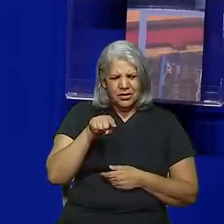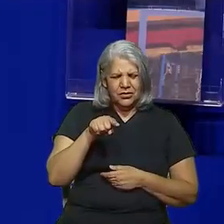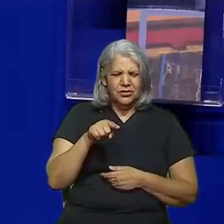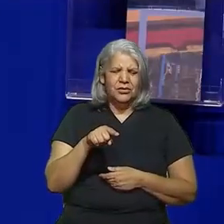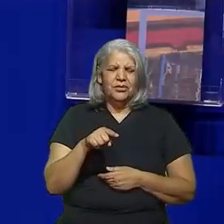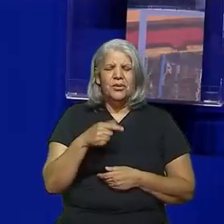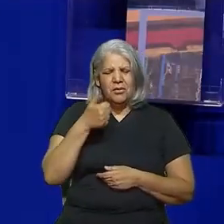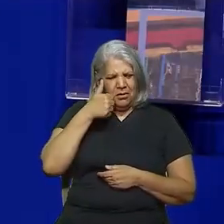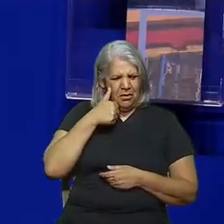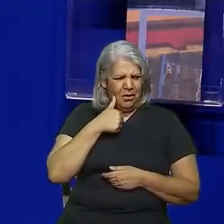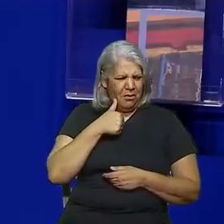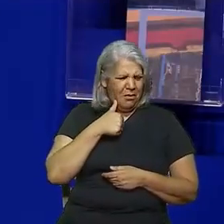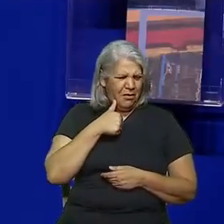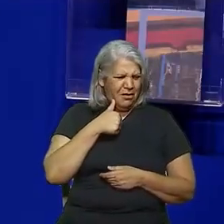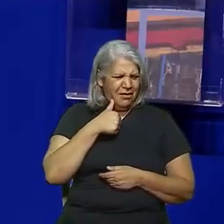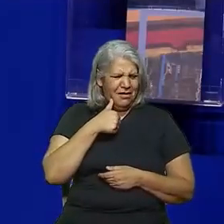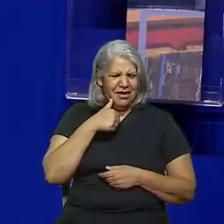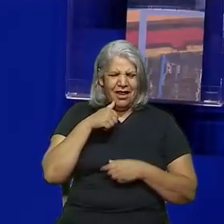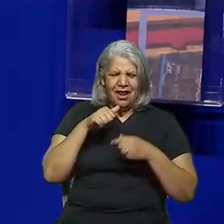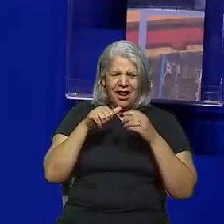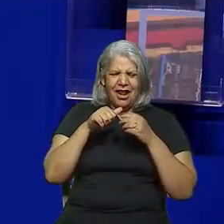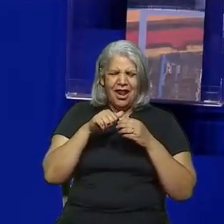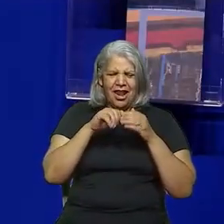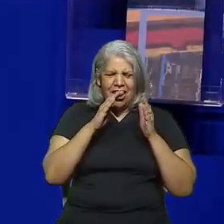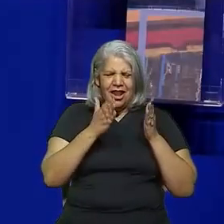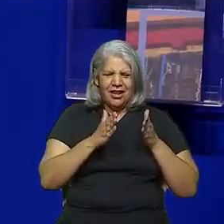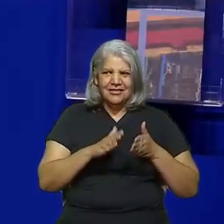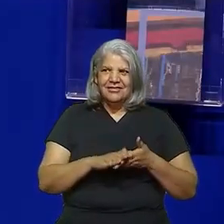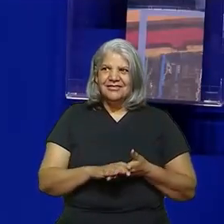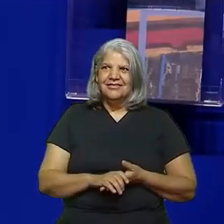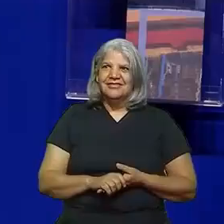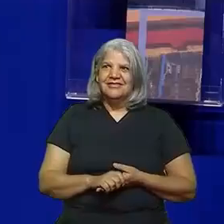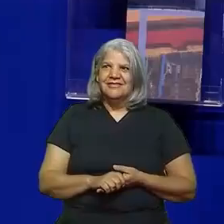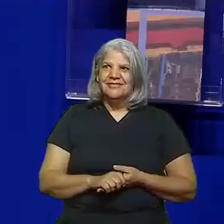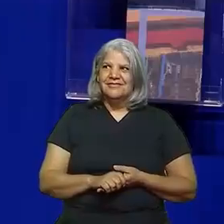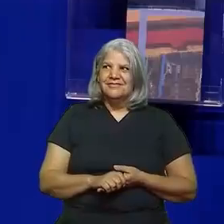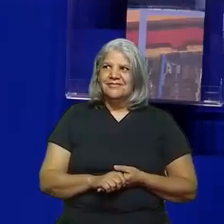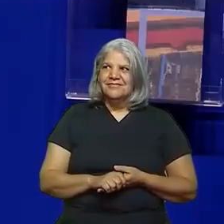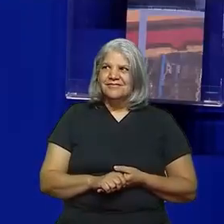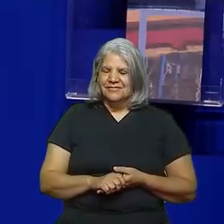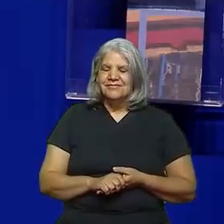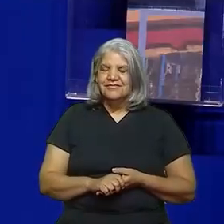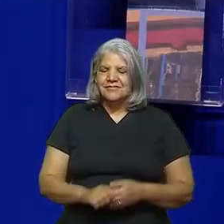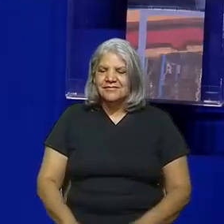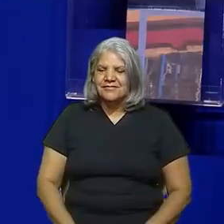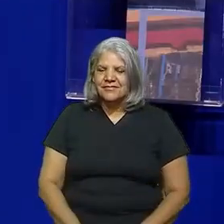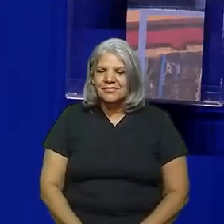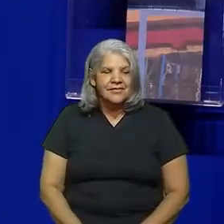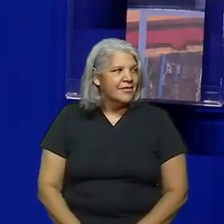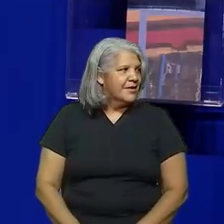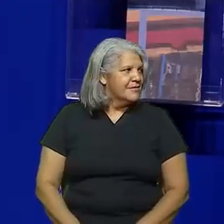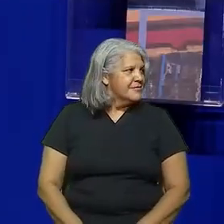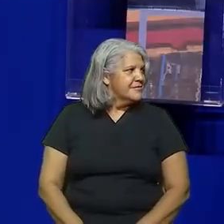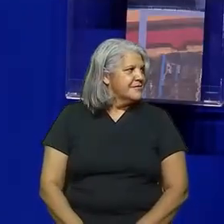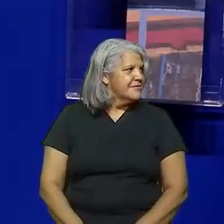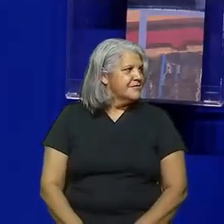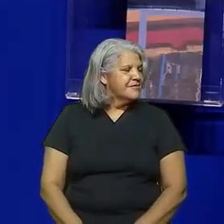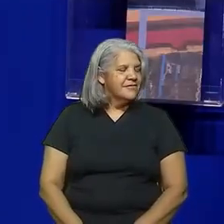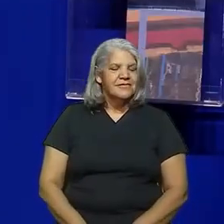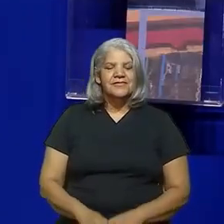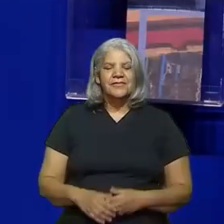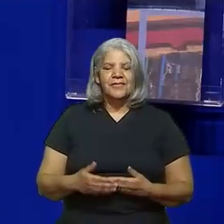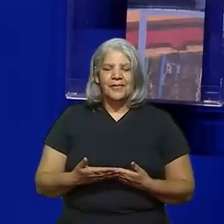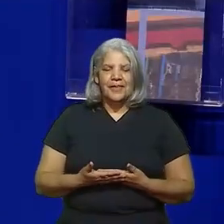linda, bonita, me olhando para a coisa. E falei, é essa a personagem. E aí